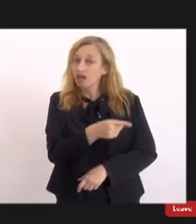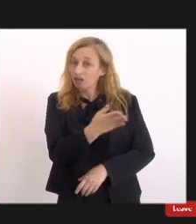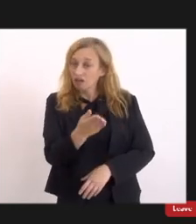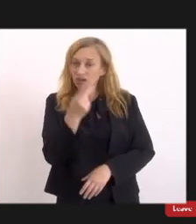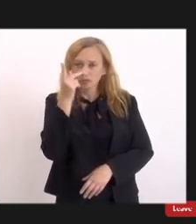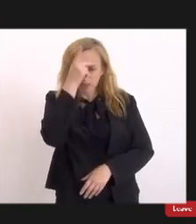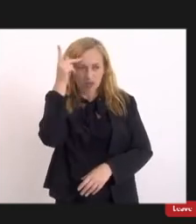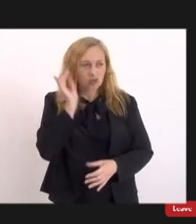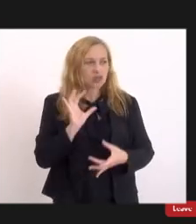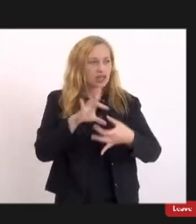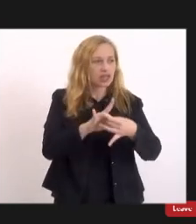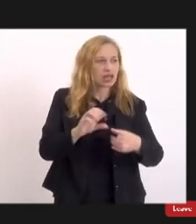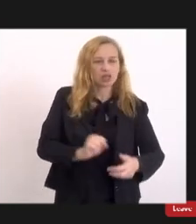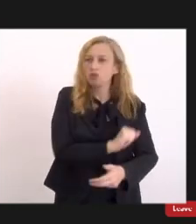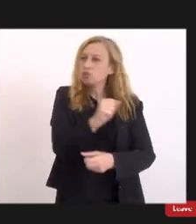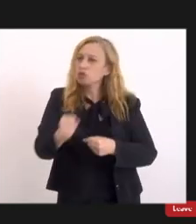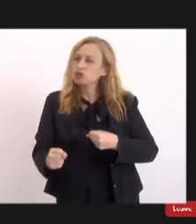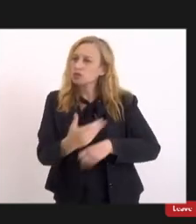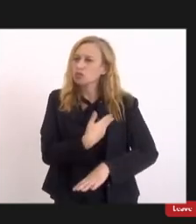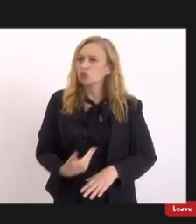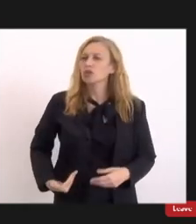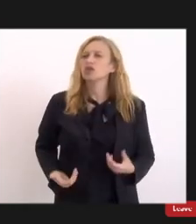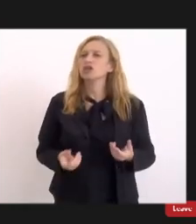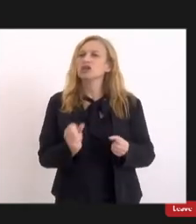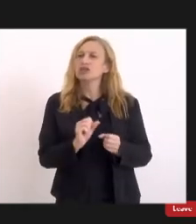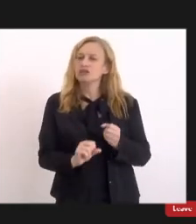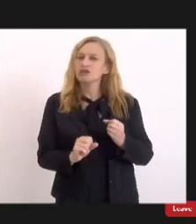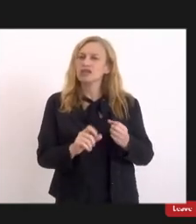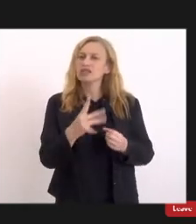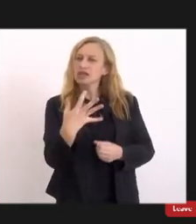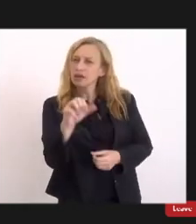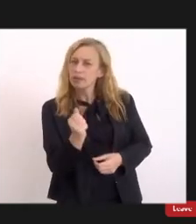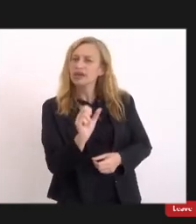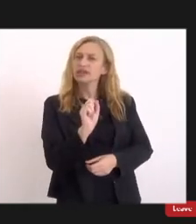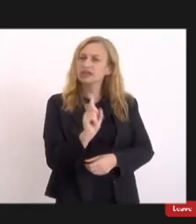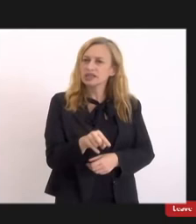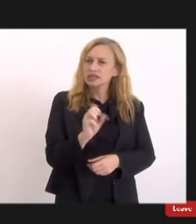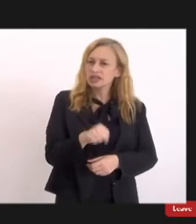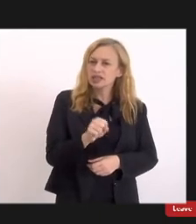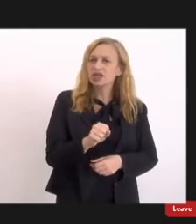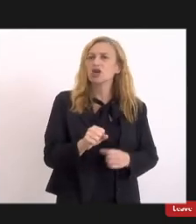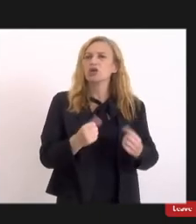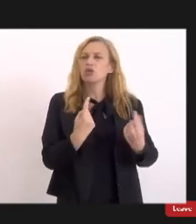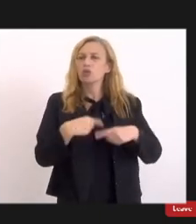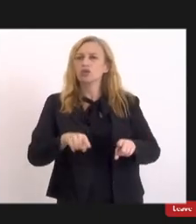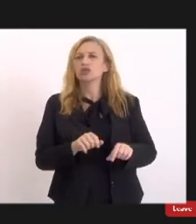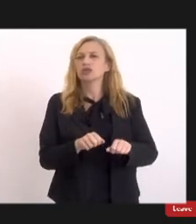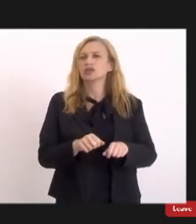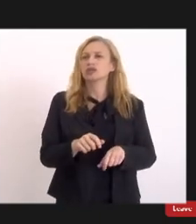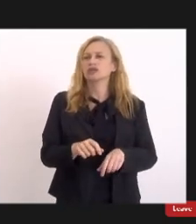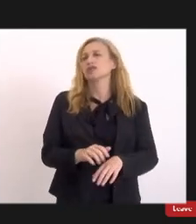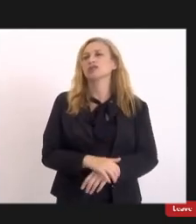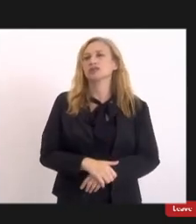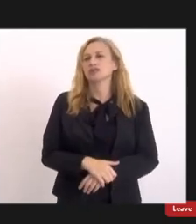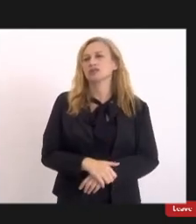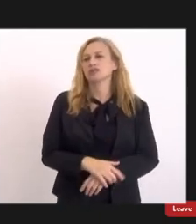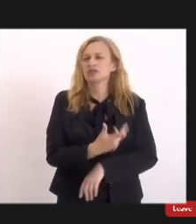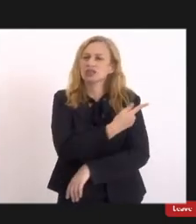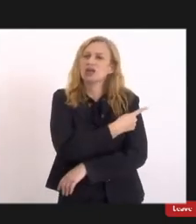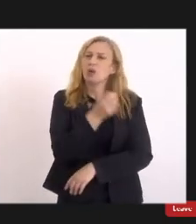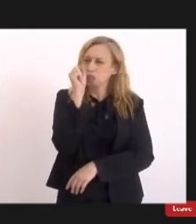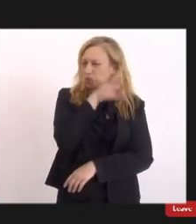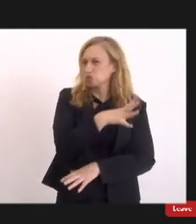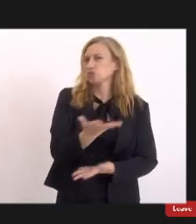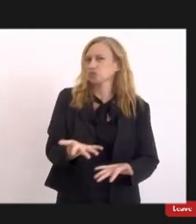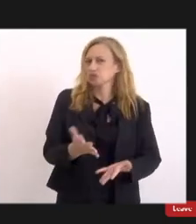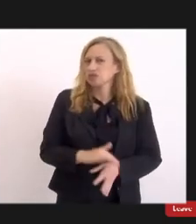estão ligadas ao poder público, ao ente público, que fazem campanhas, né, contra a vacinação. Isso é um absurdo.